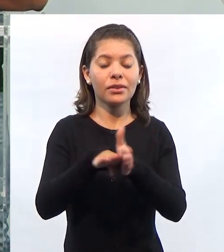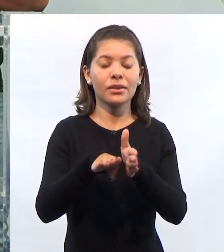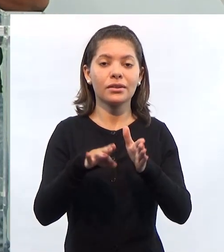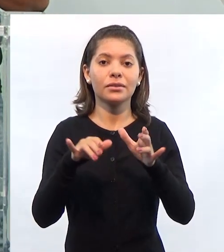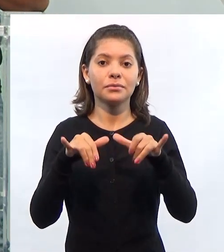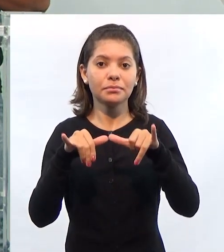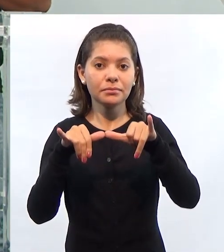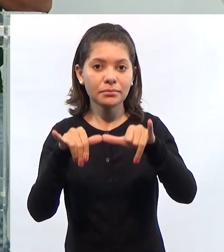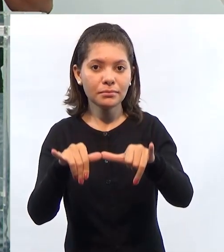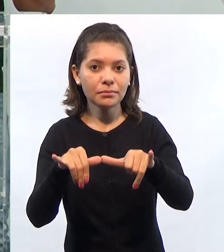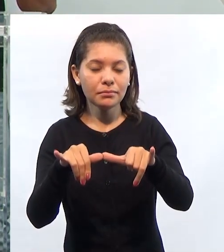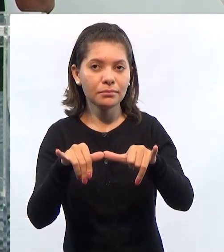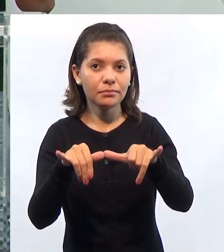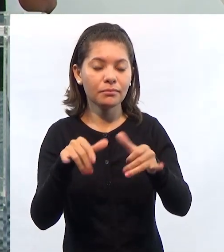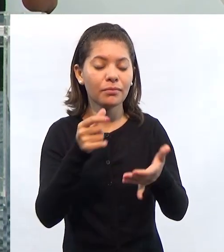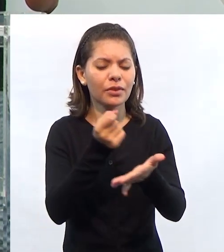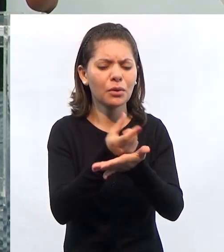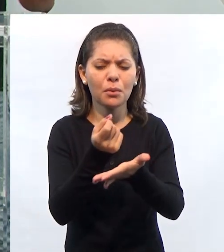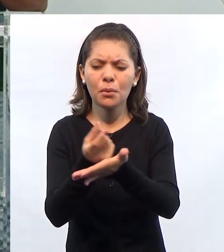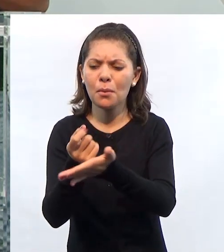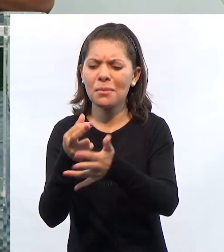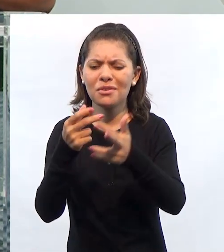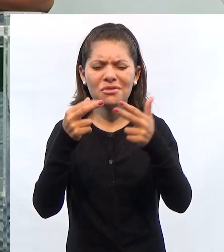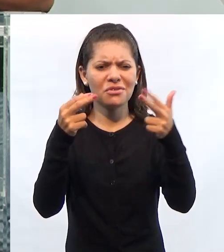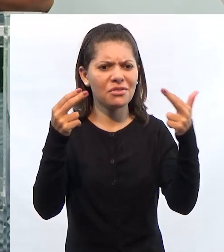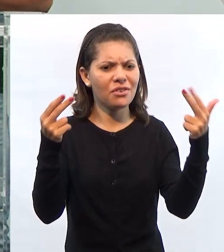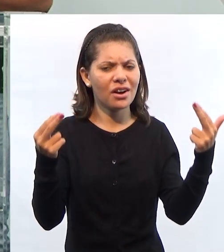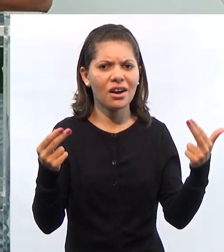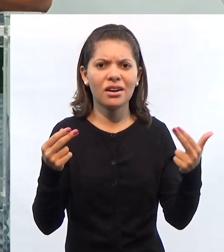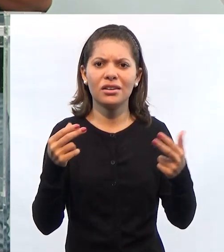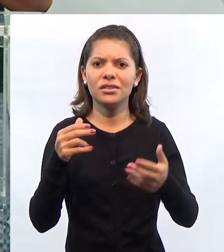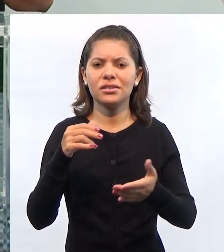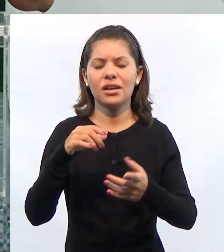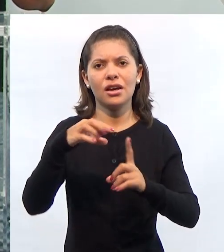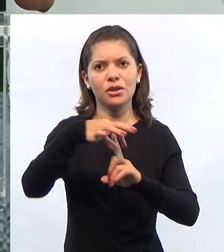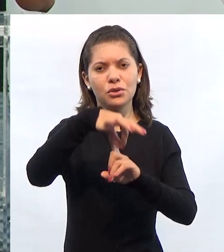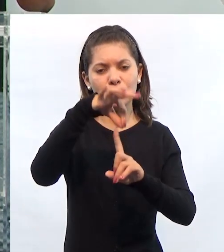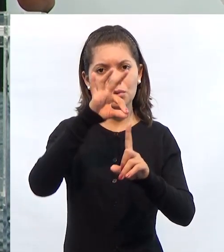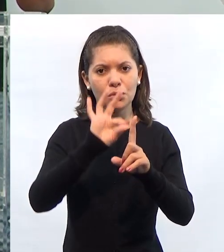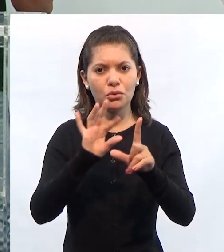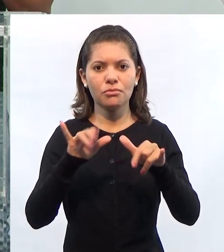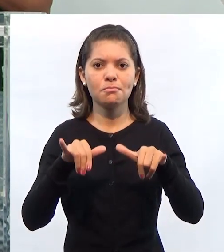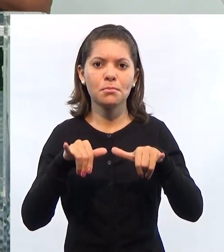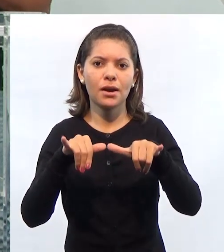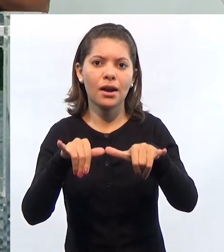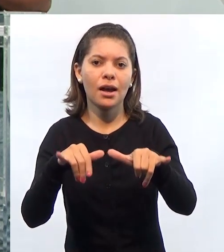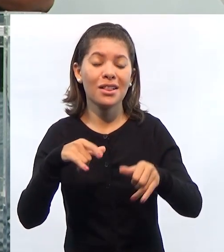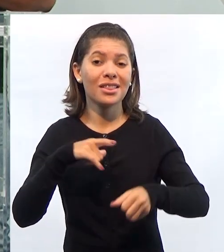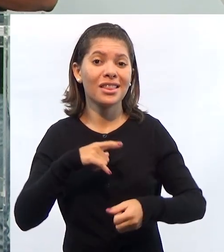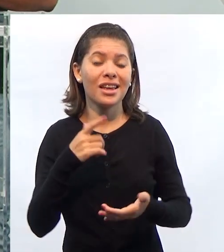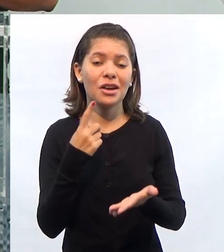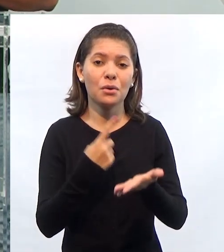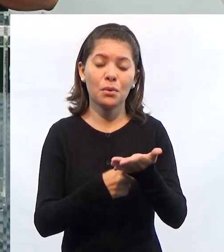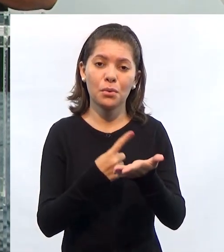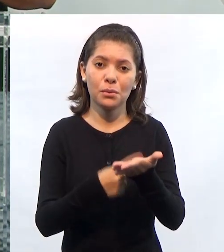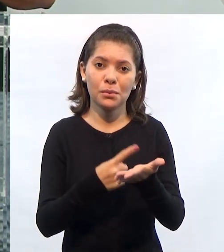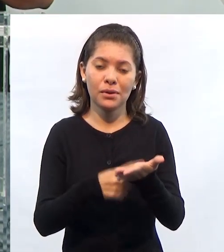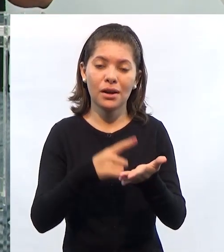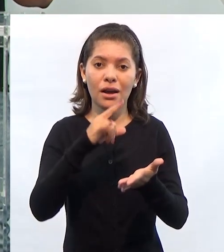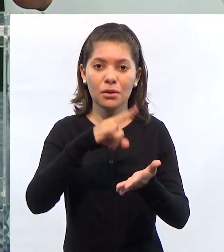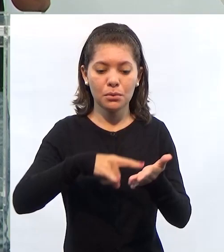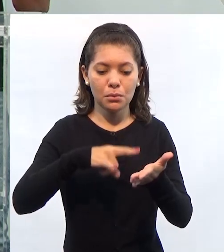futuros e chega lá e compra lá várias toneladas de soja. E esse mercado de futuros já tem contrato com